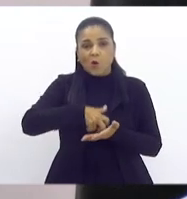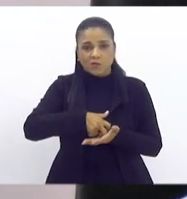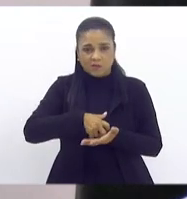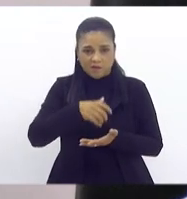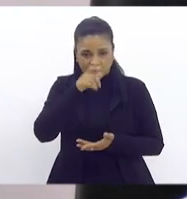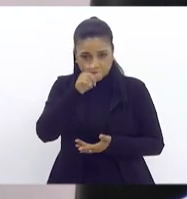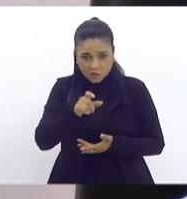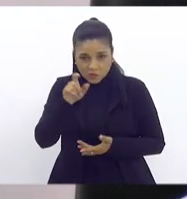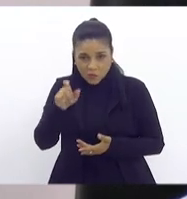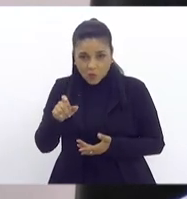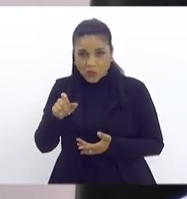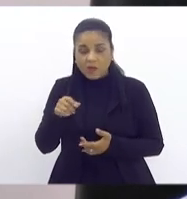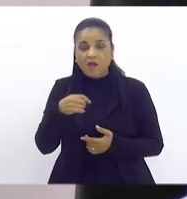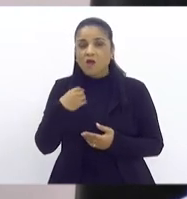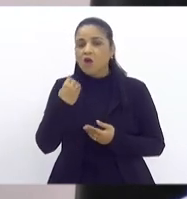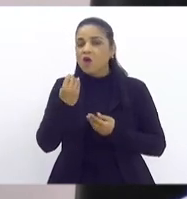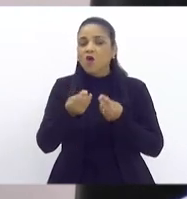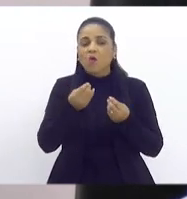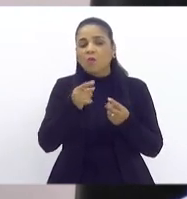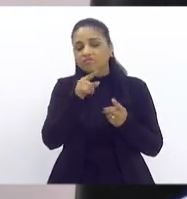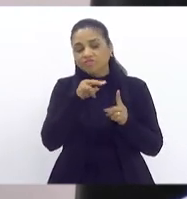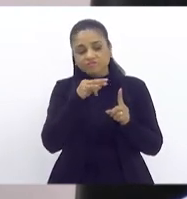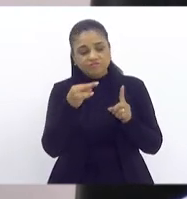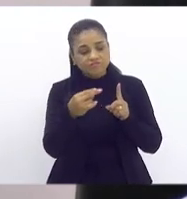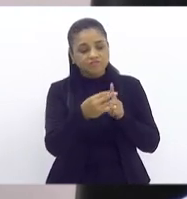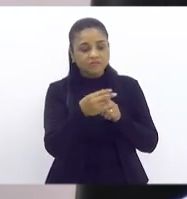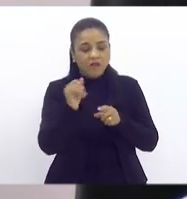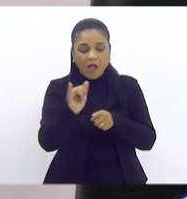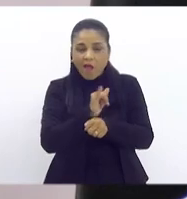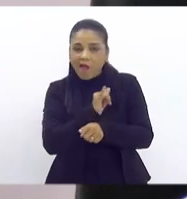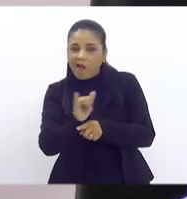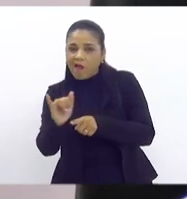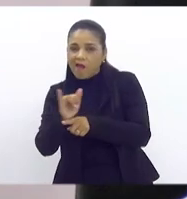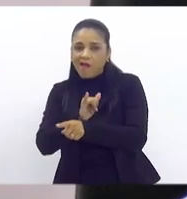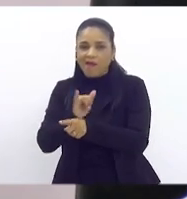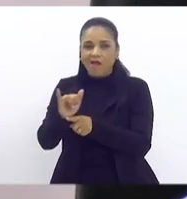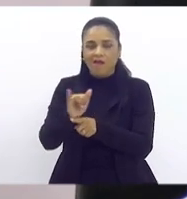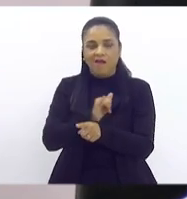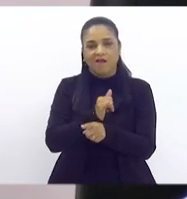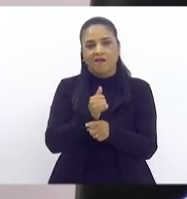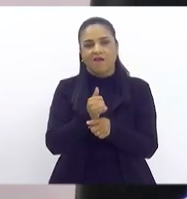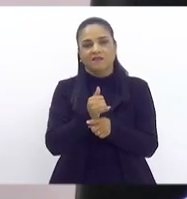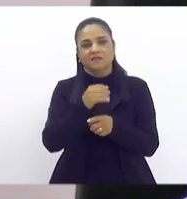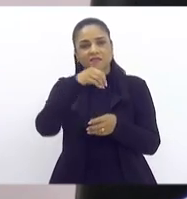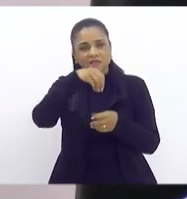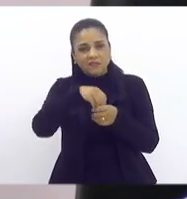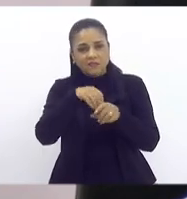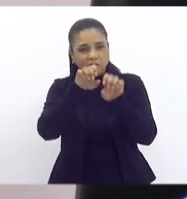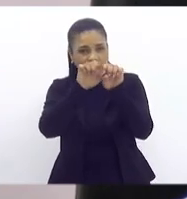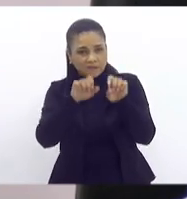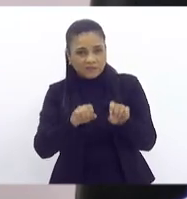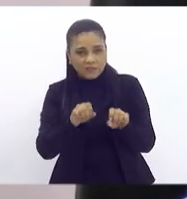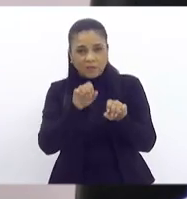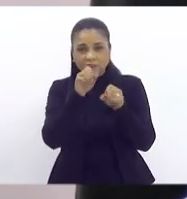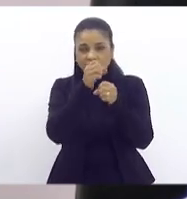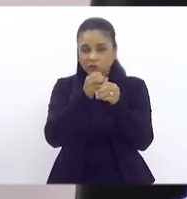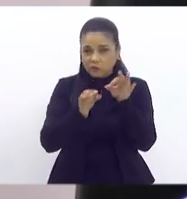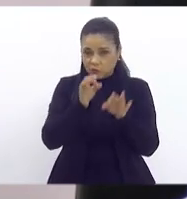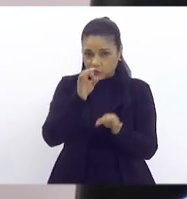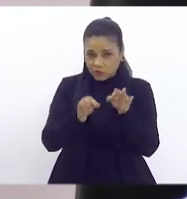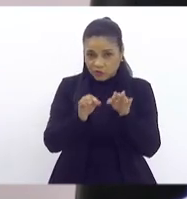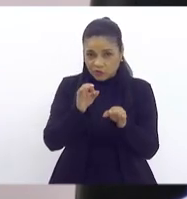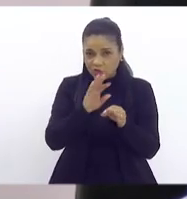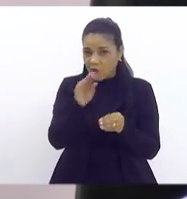eh como ver alternativas dentro do próprio sistema de Justiça eh que tem obviamente